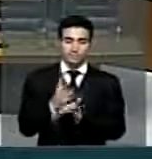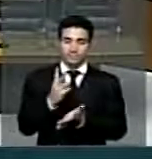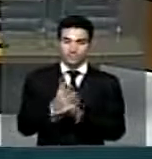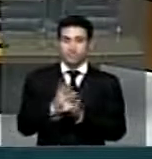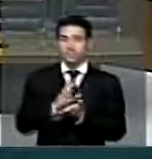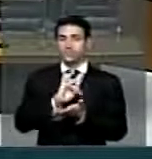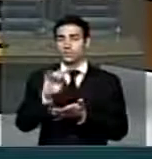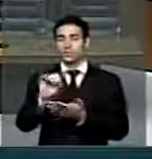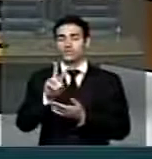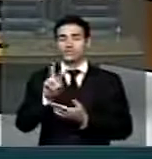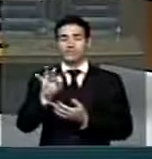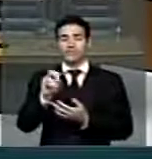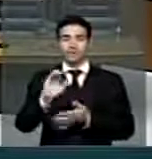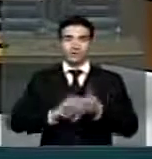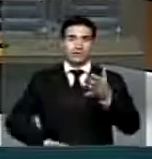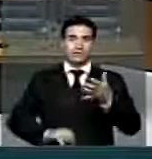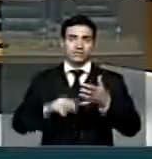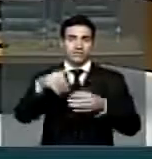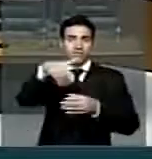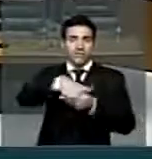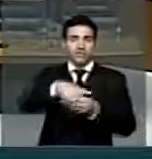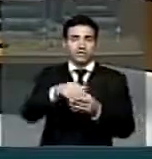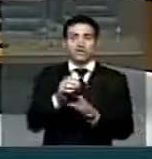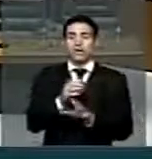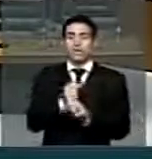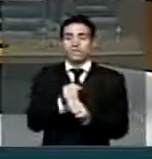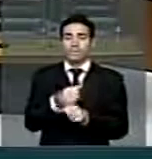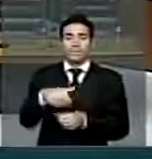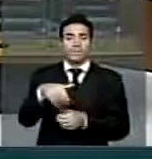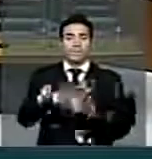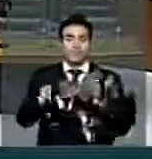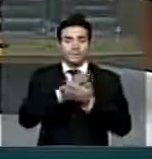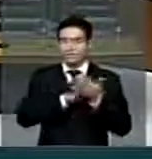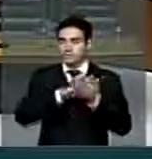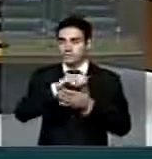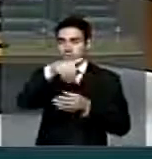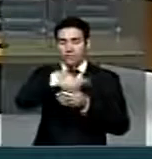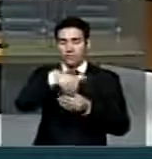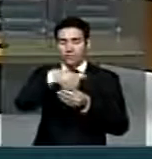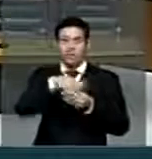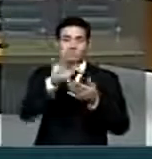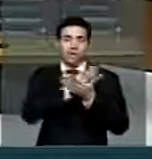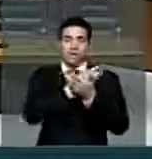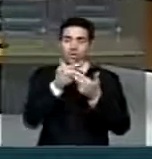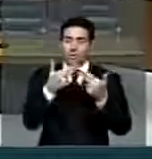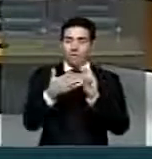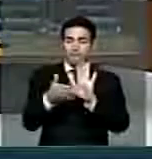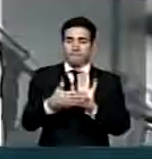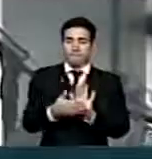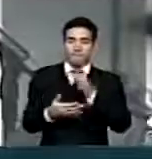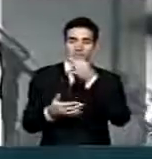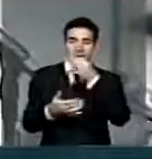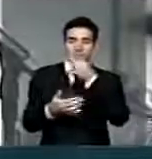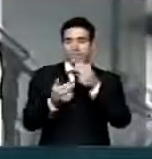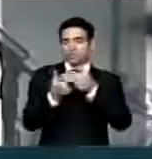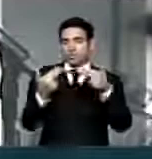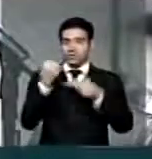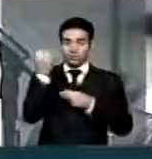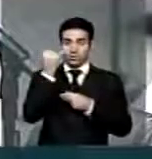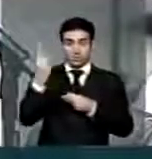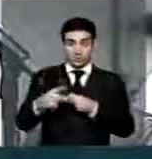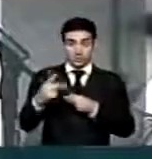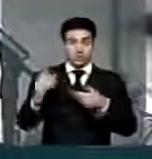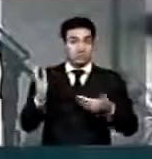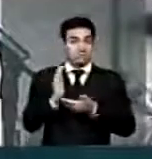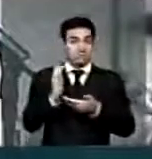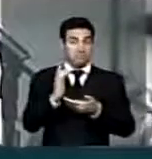dos vetos, apesar de não se votar o orçamento, apesar de não se votar determinadas proposições importantes para essa casa,